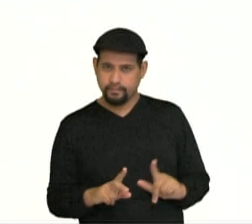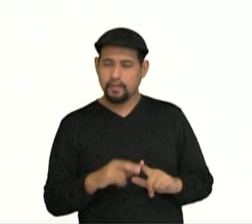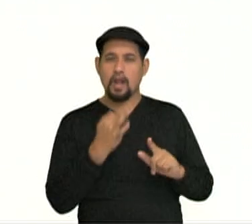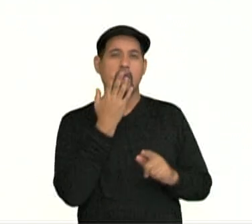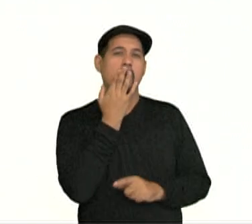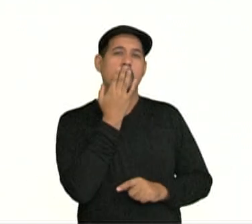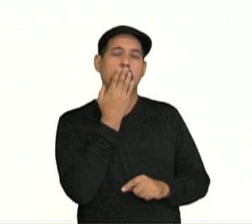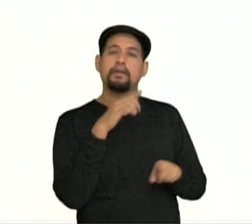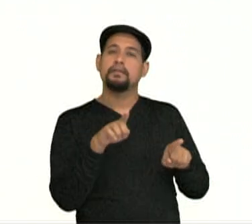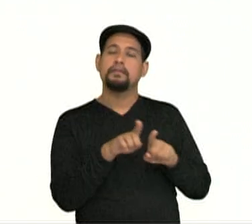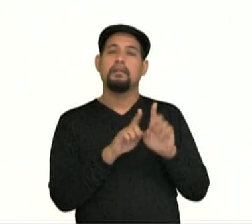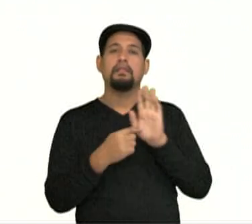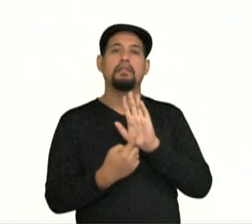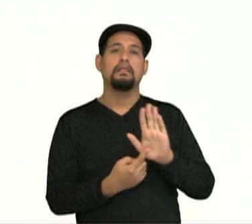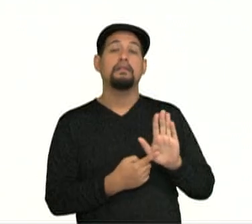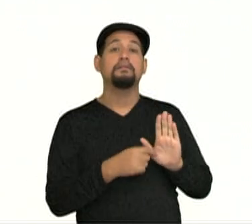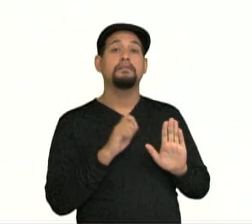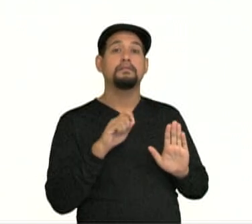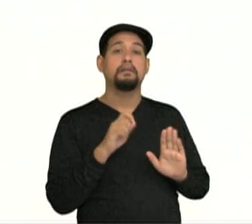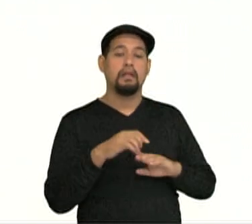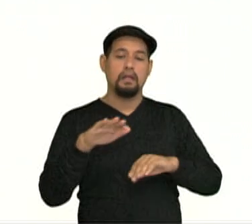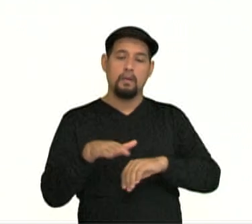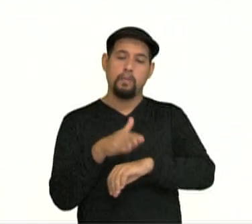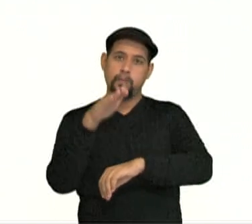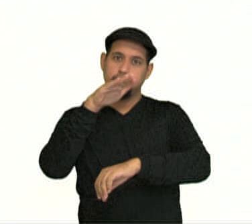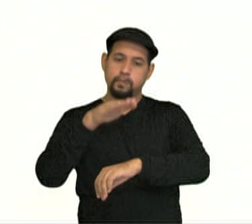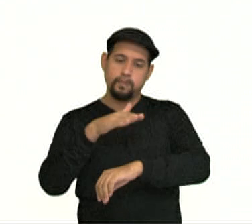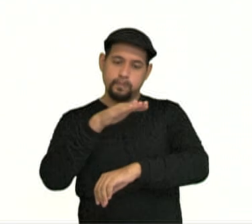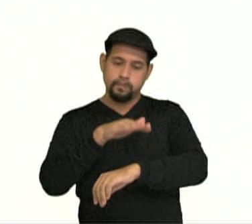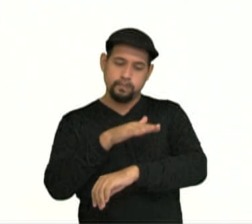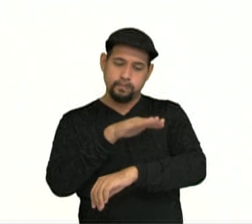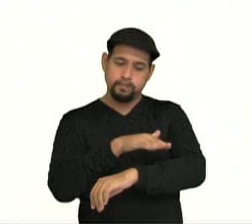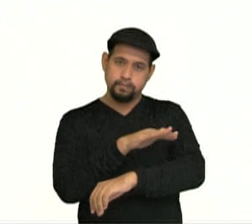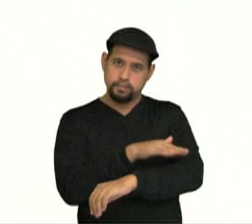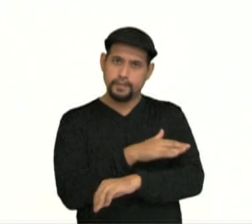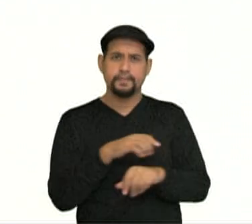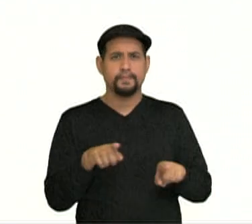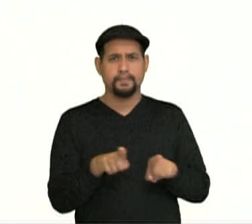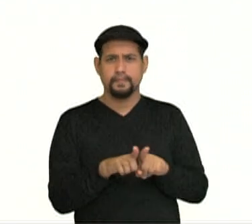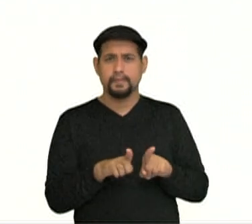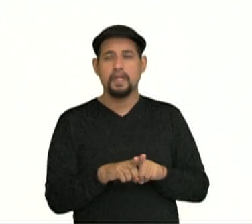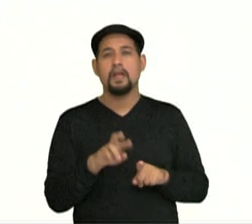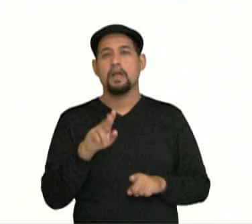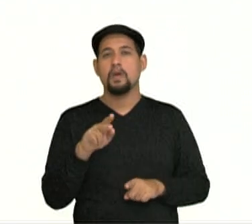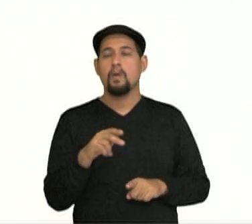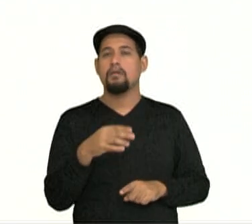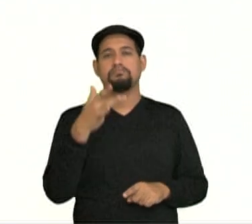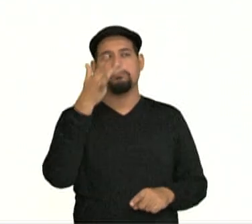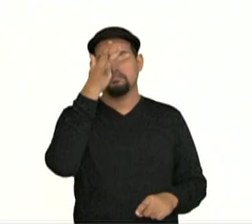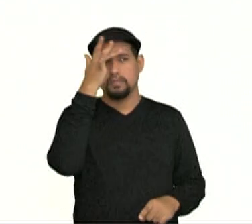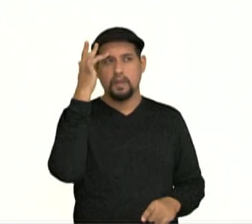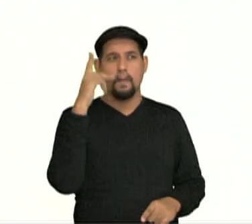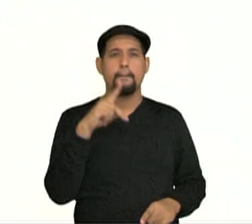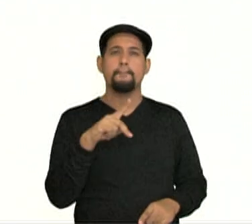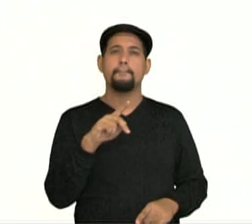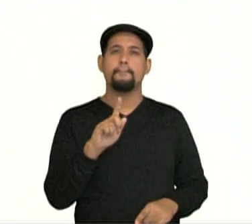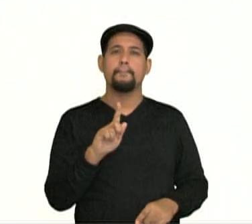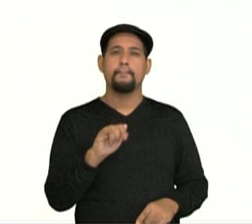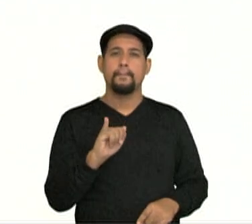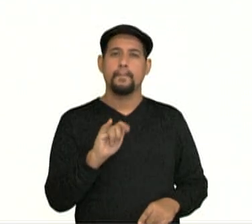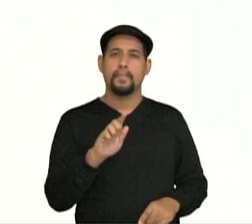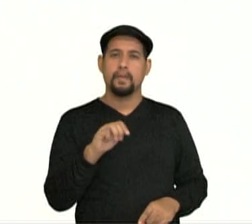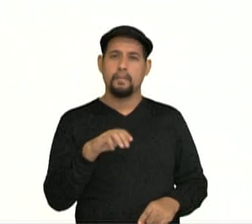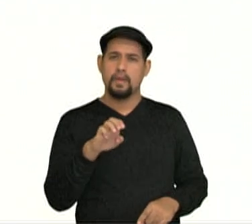tonalidade, representando o quê? As elevações do relevo. Da mesma forma, os Pirineus no número 2, no número 3